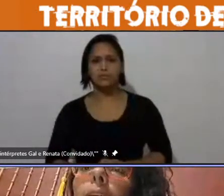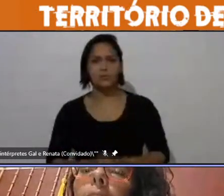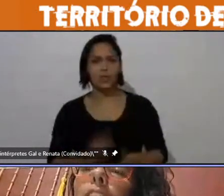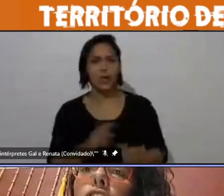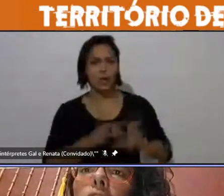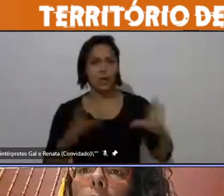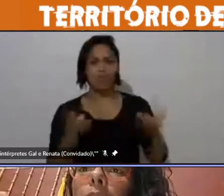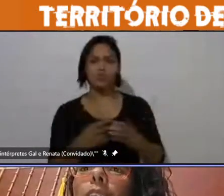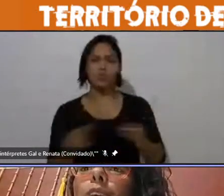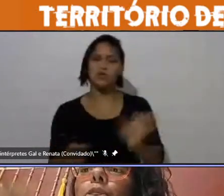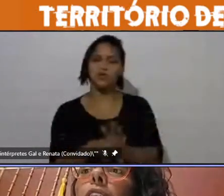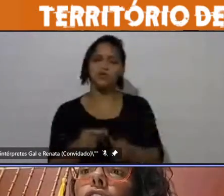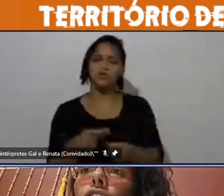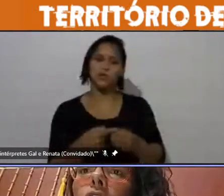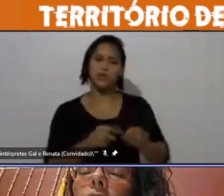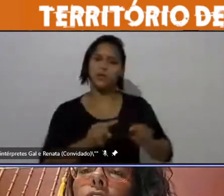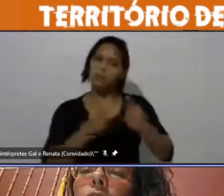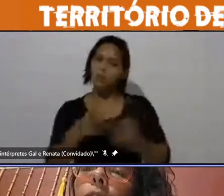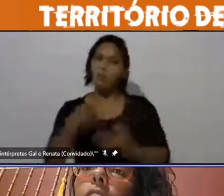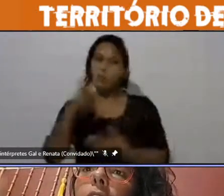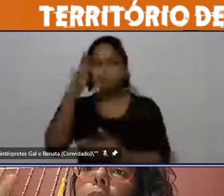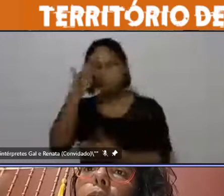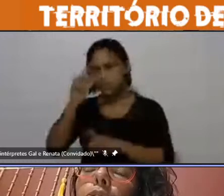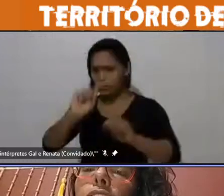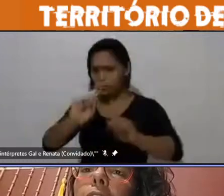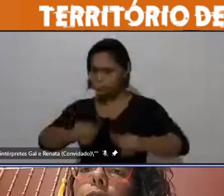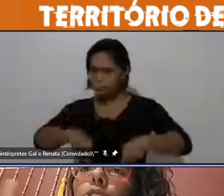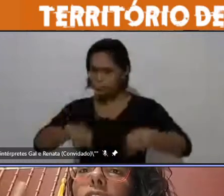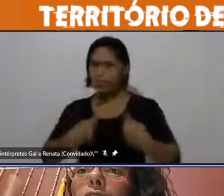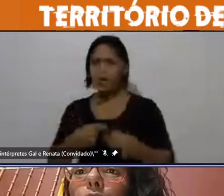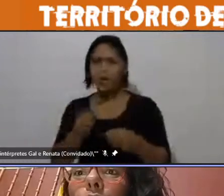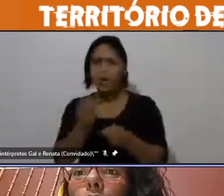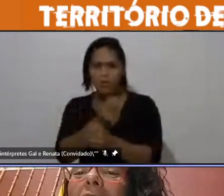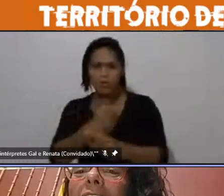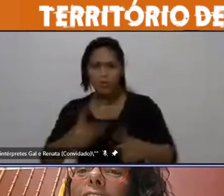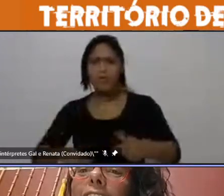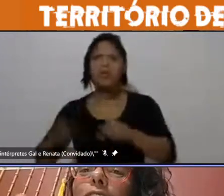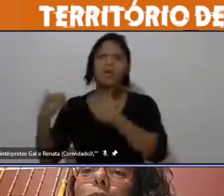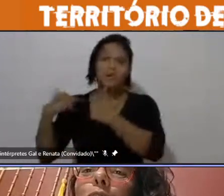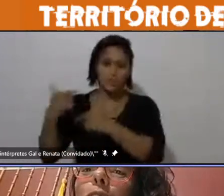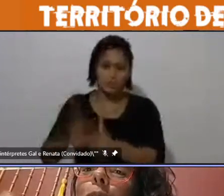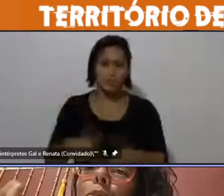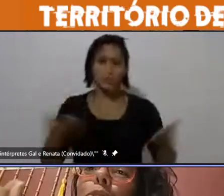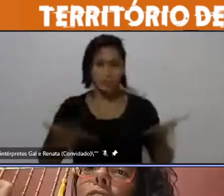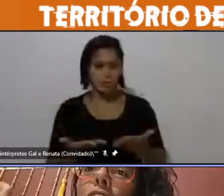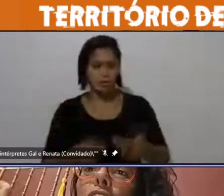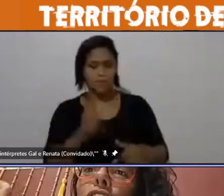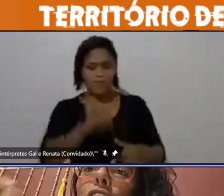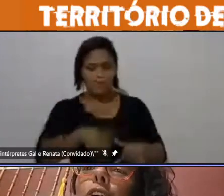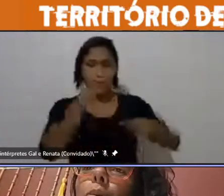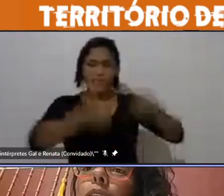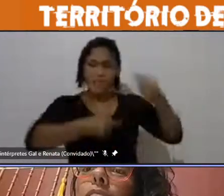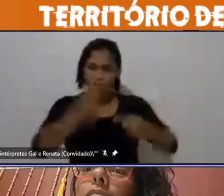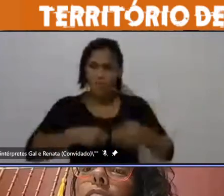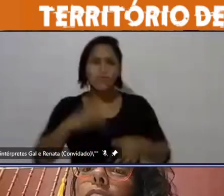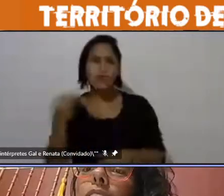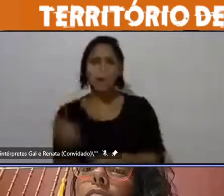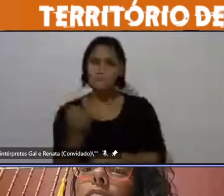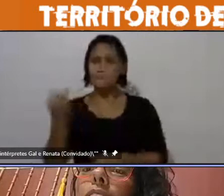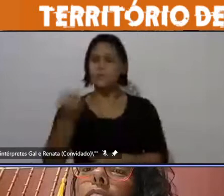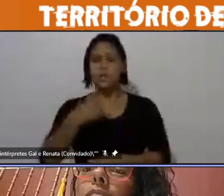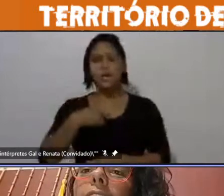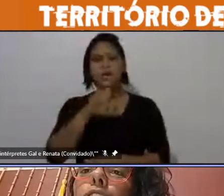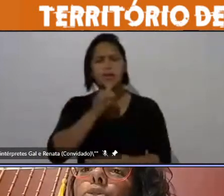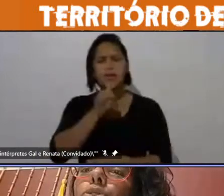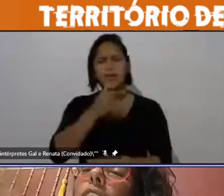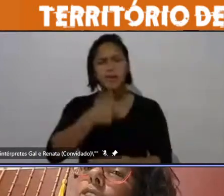comunidades urbanas. Mas a gente sabe que é um grande desafio. E, por fim, os tradicionais. Essa discussão é muito relevante. Eu, por